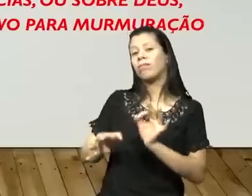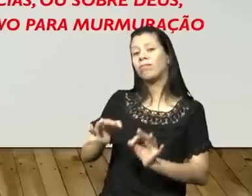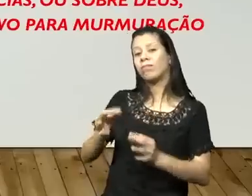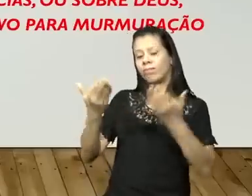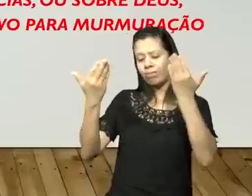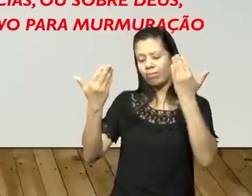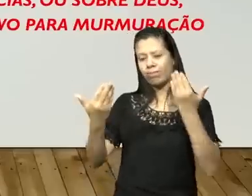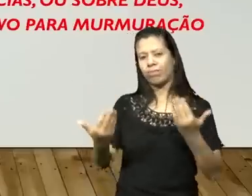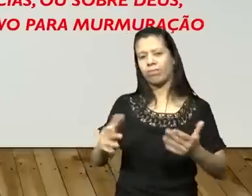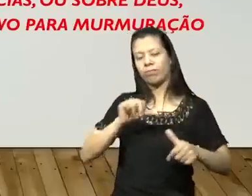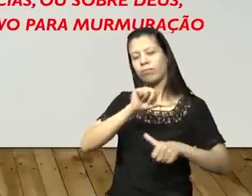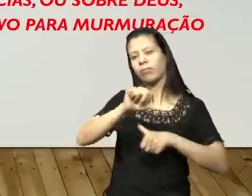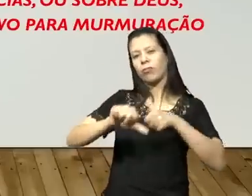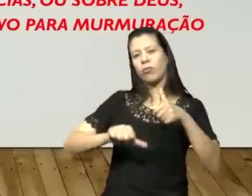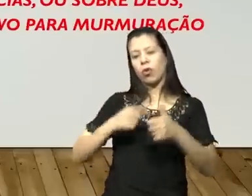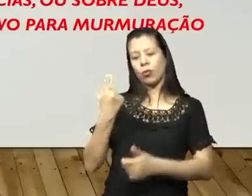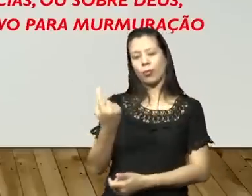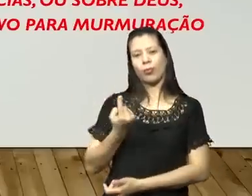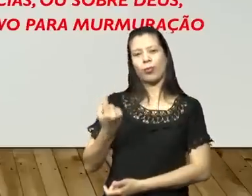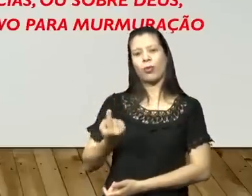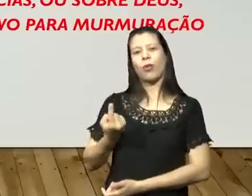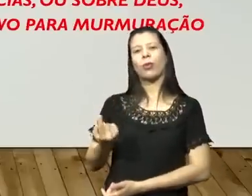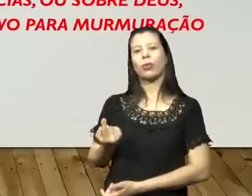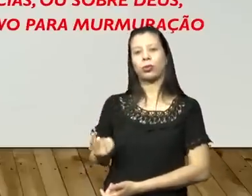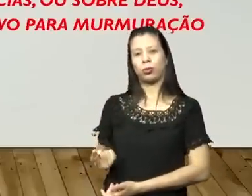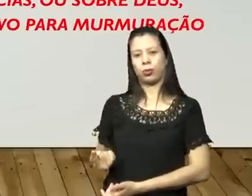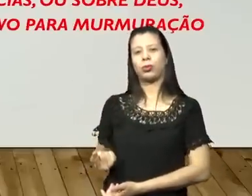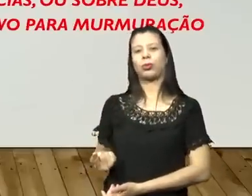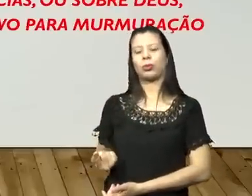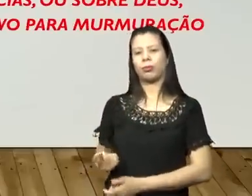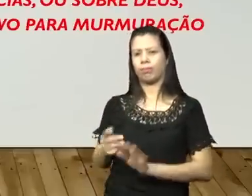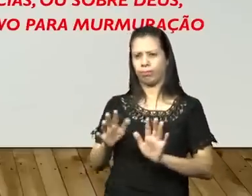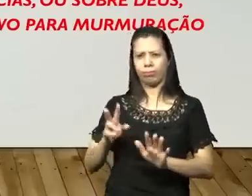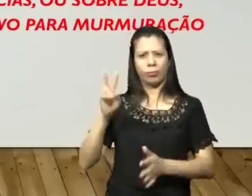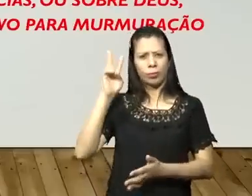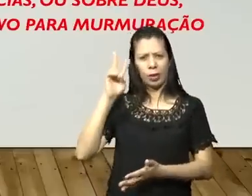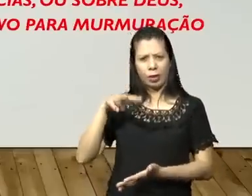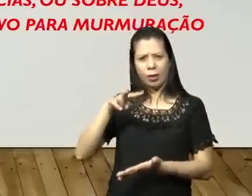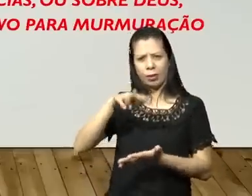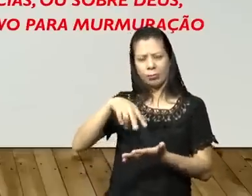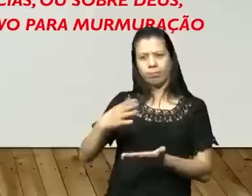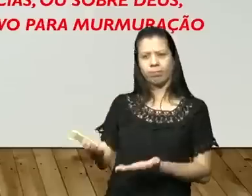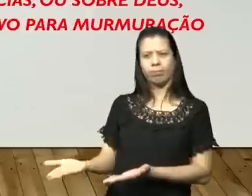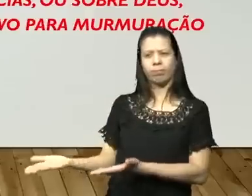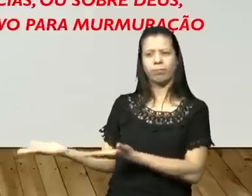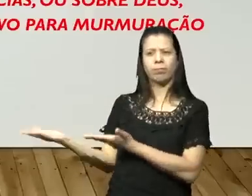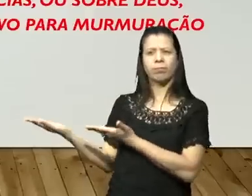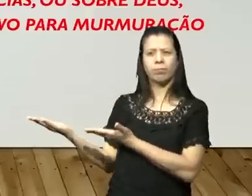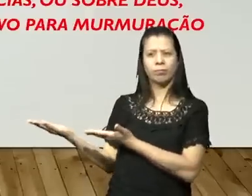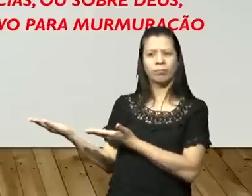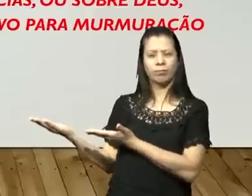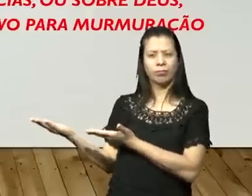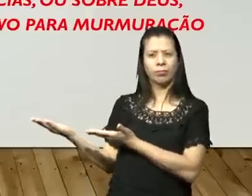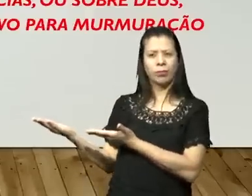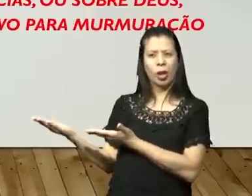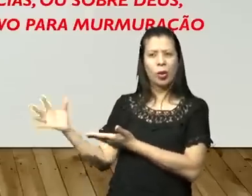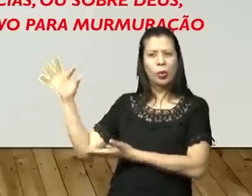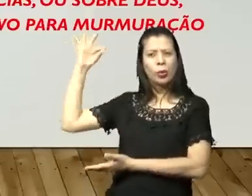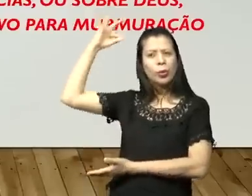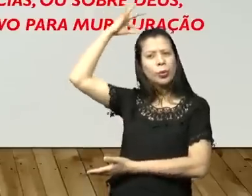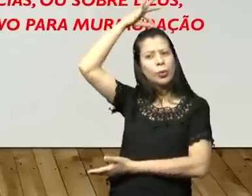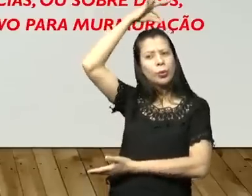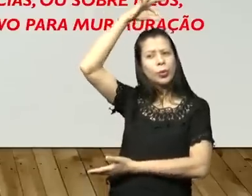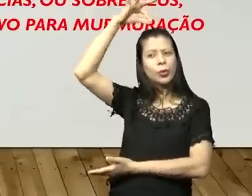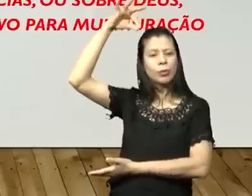citação patriarcas e profetas página 27 no contexto da criação e da queda o espírito